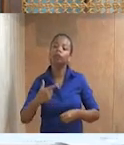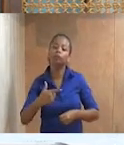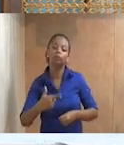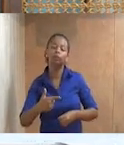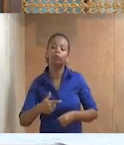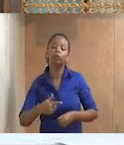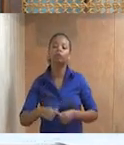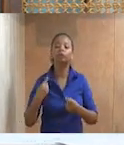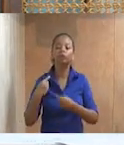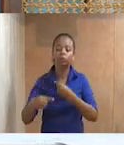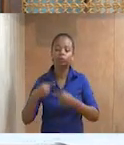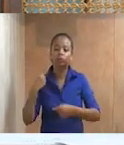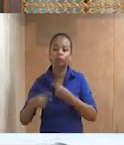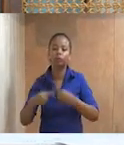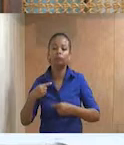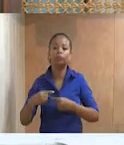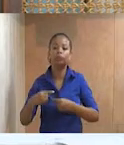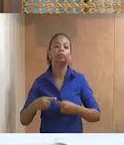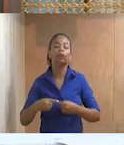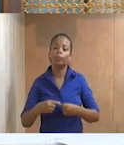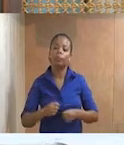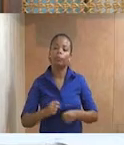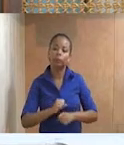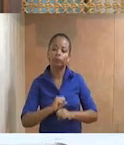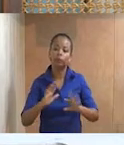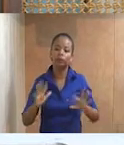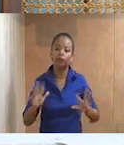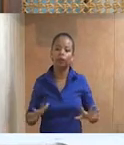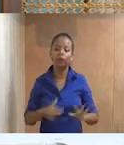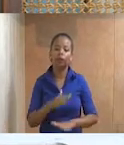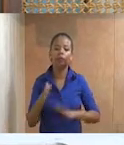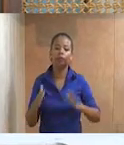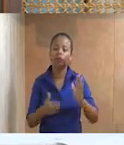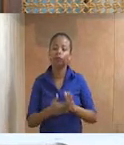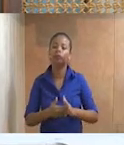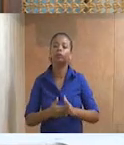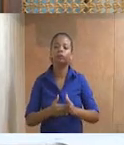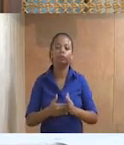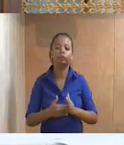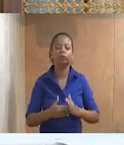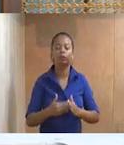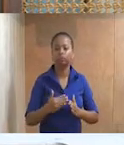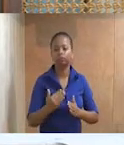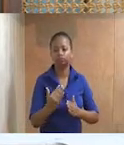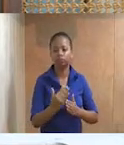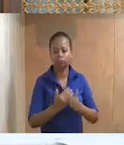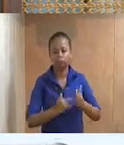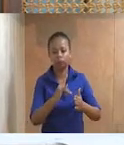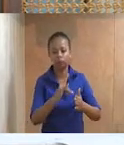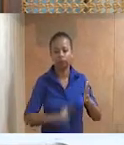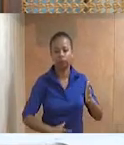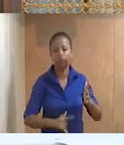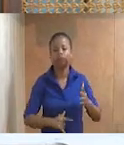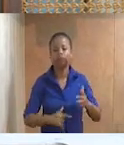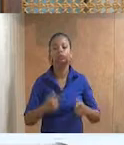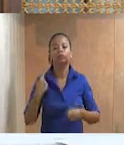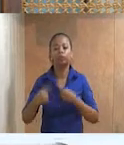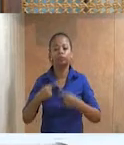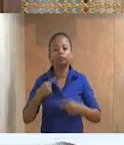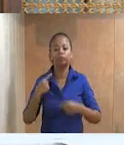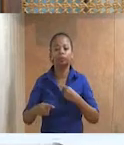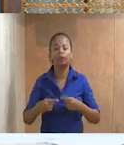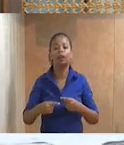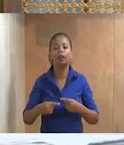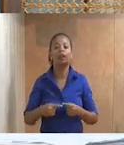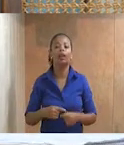processo simbólico, todas as matérias discutidas e apreciadas em primeira discussão. Informo a